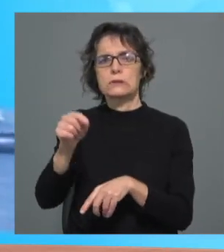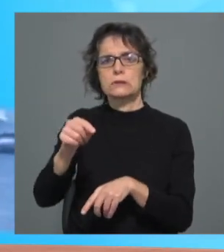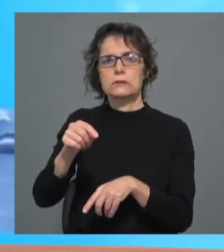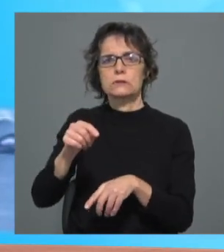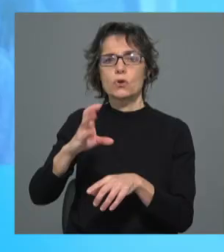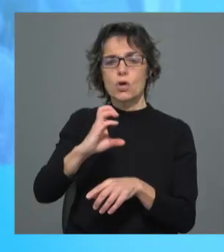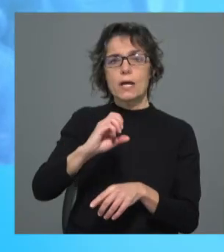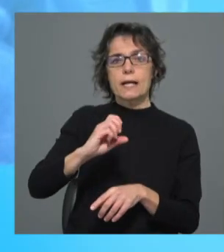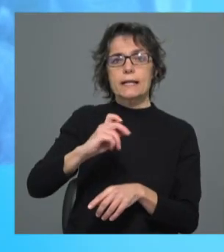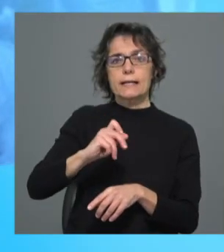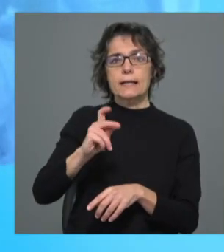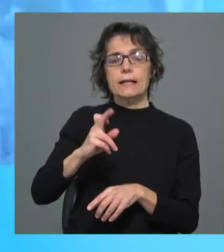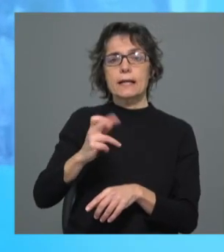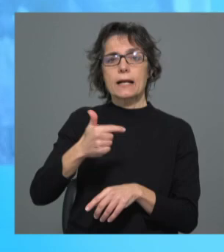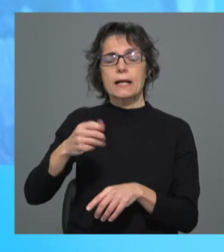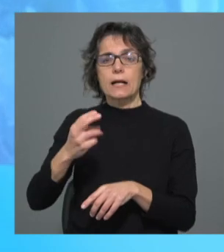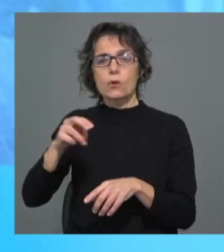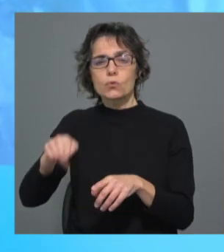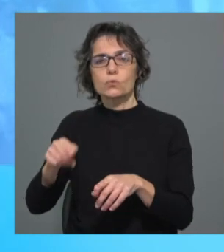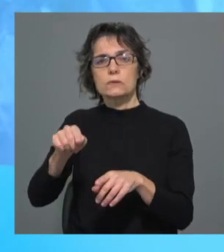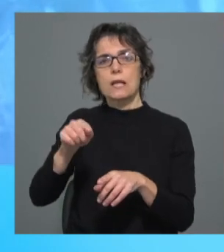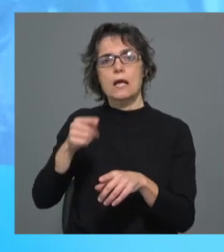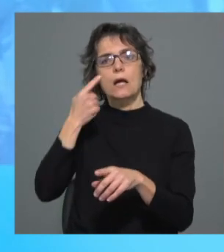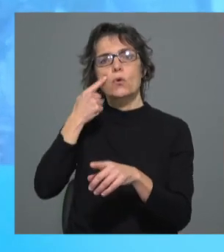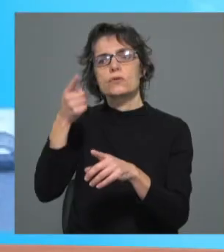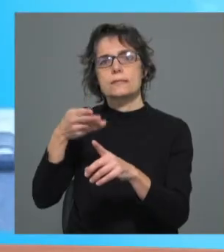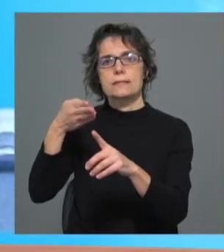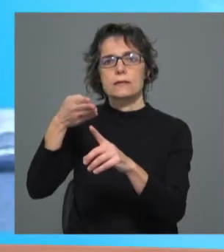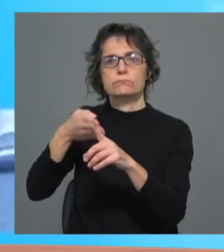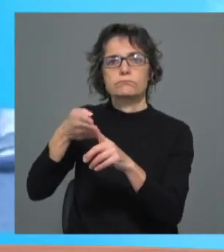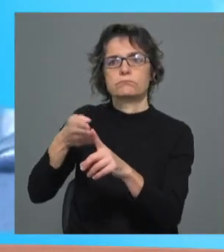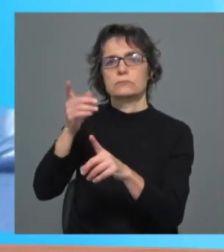onde conheceram missionários, para a Etiópia